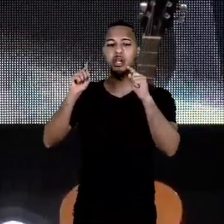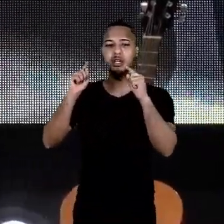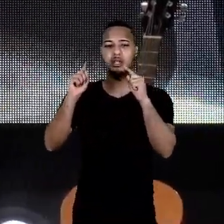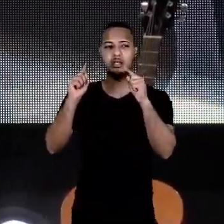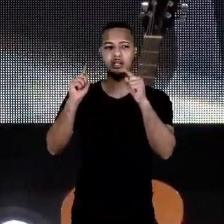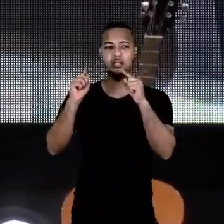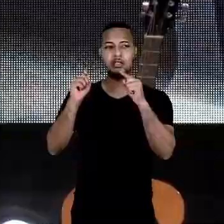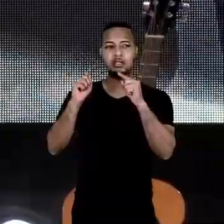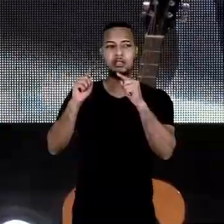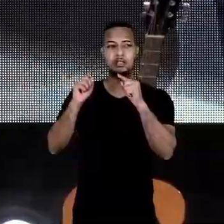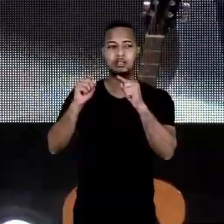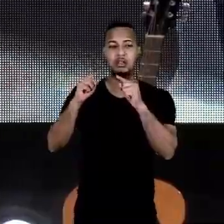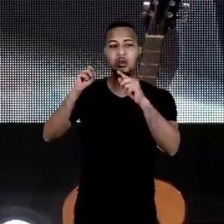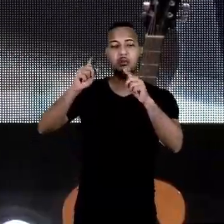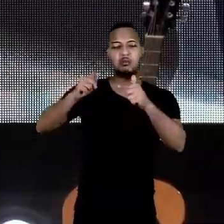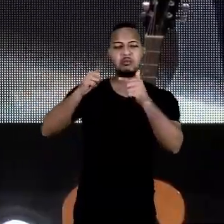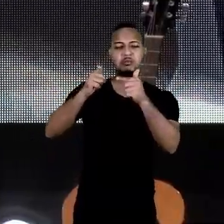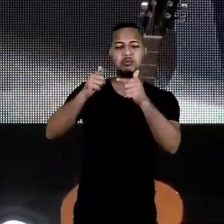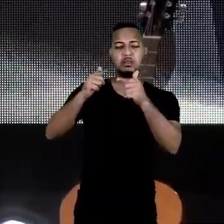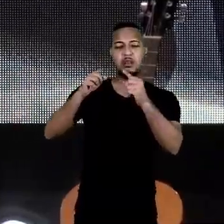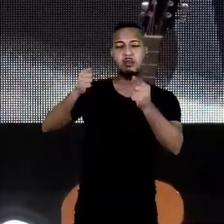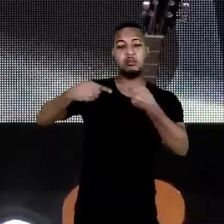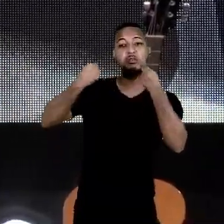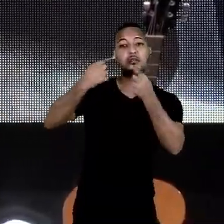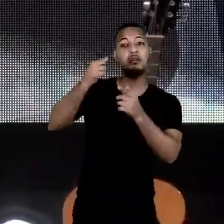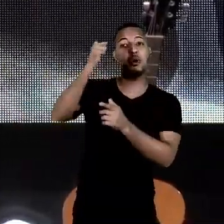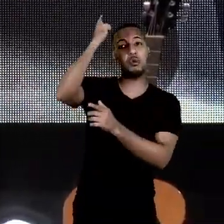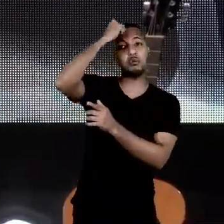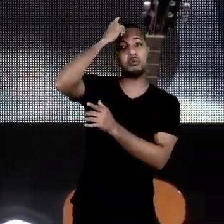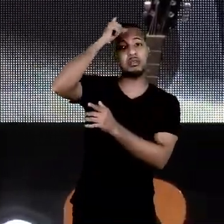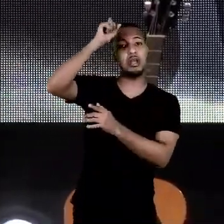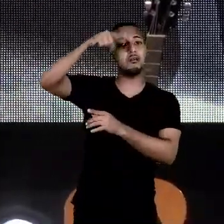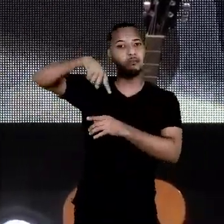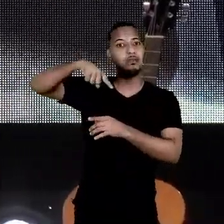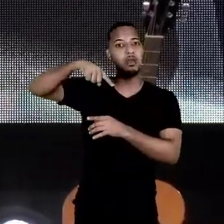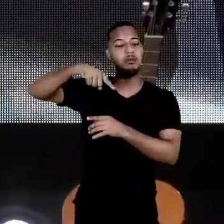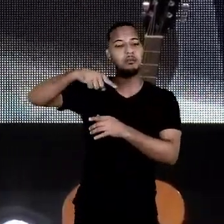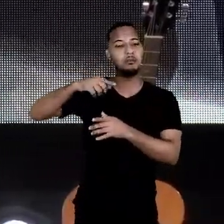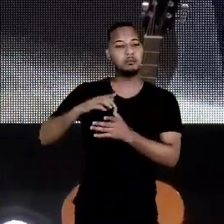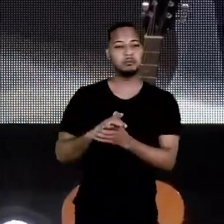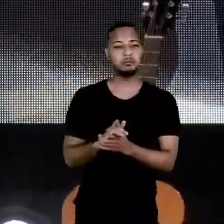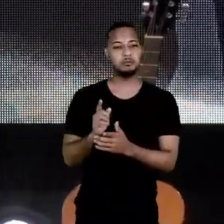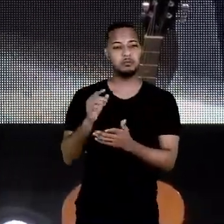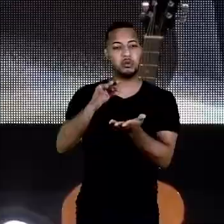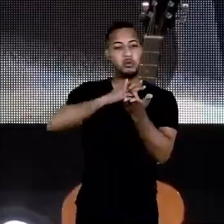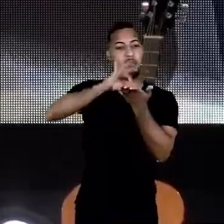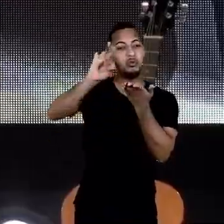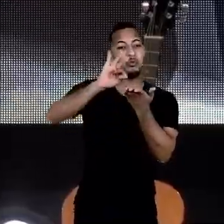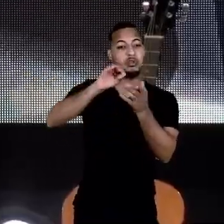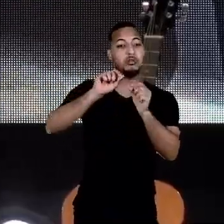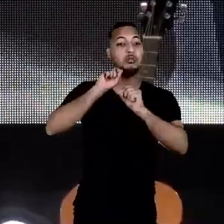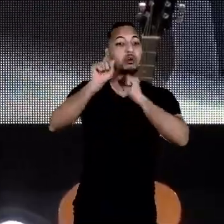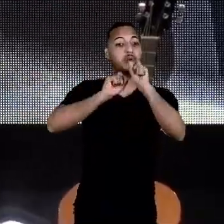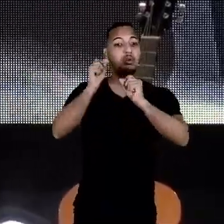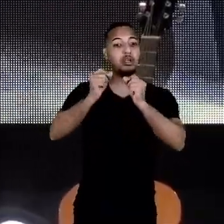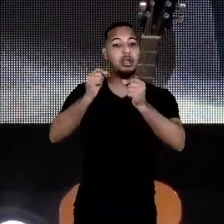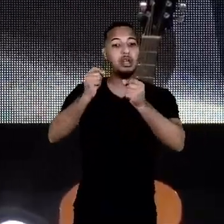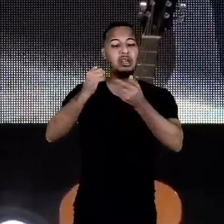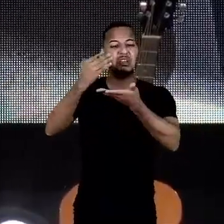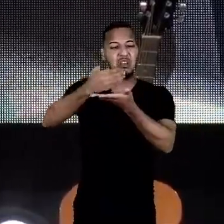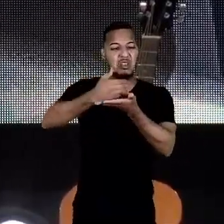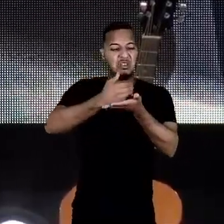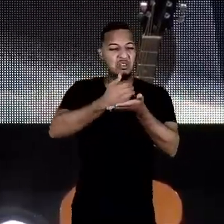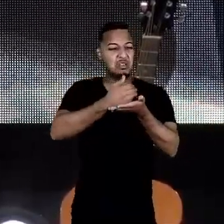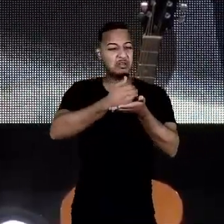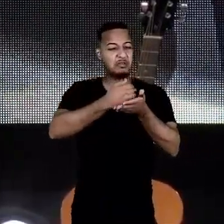mal. Eu quero que você entenda que o inimigo, que é chamado de sequestrador do homem, ele